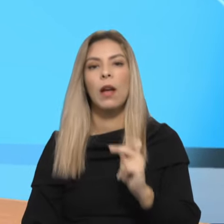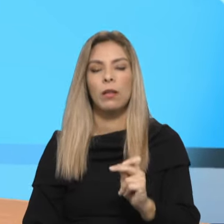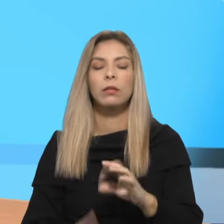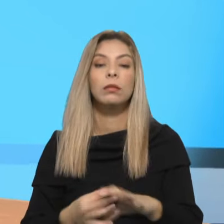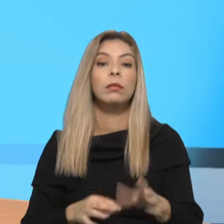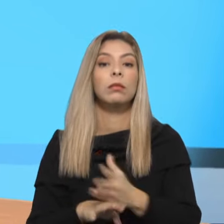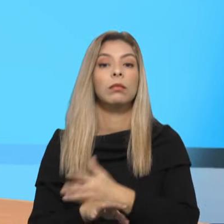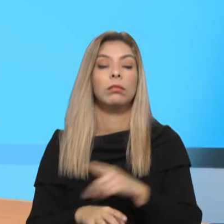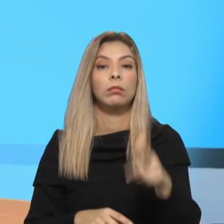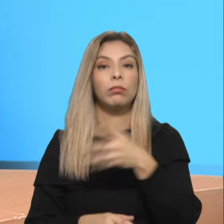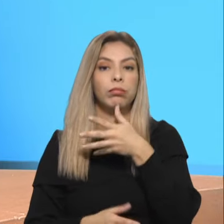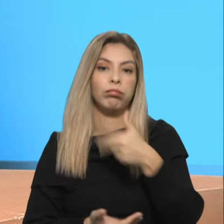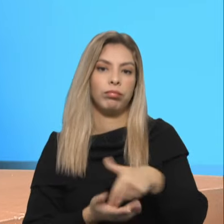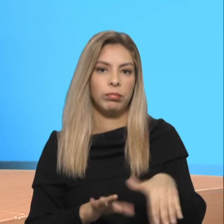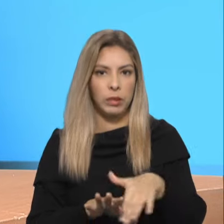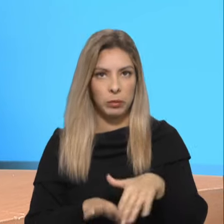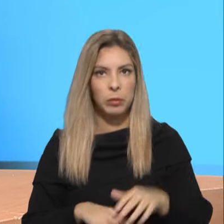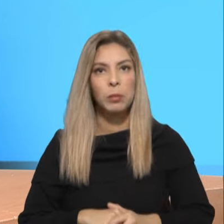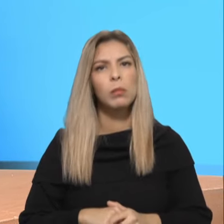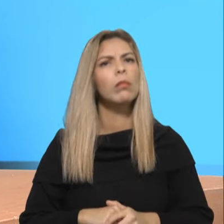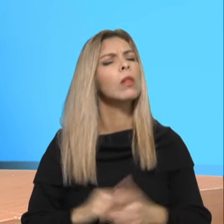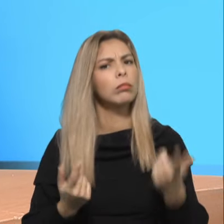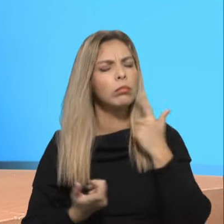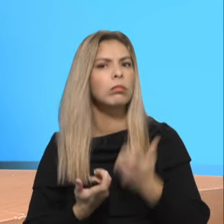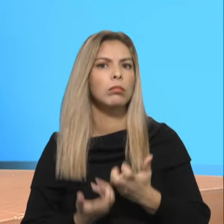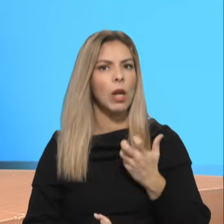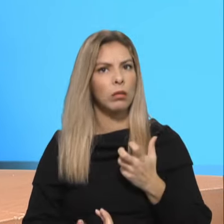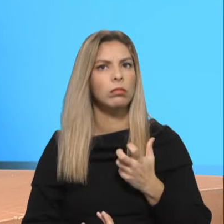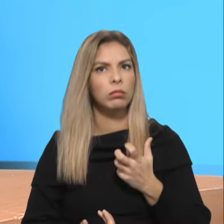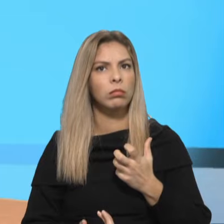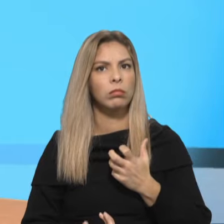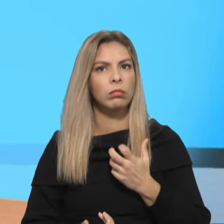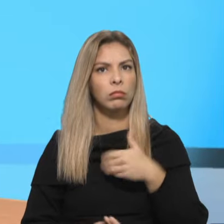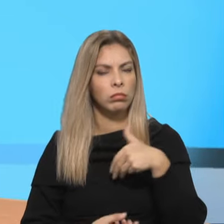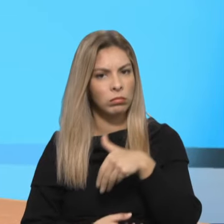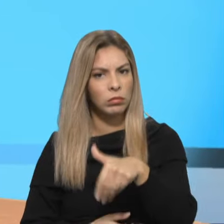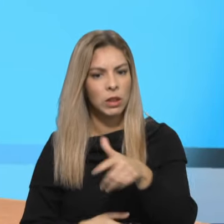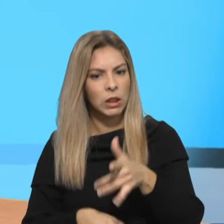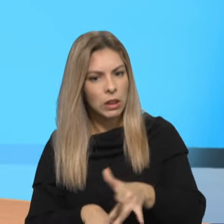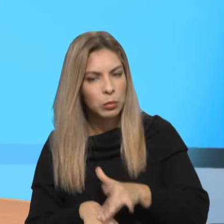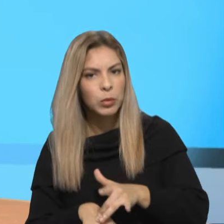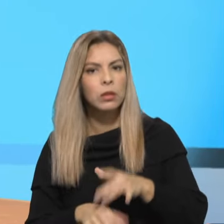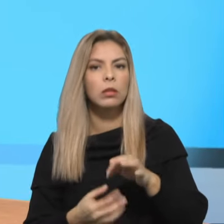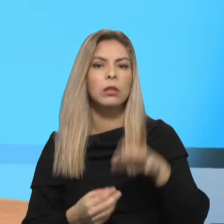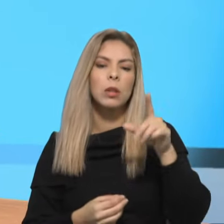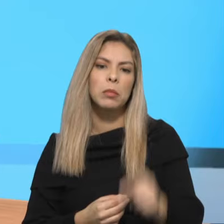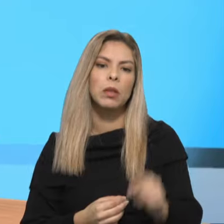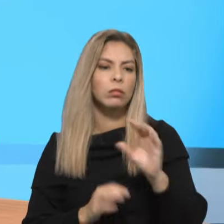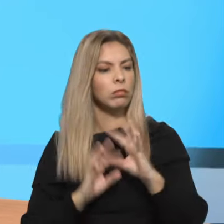como conferencista. Mas vamos então a esta marca na sensibilidade e na religiosidade